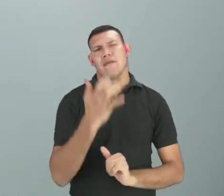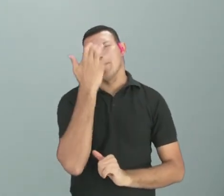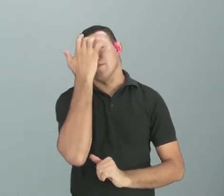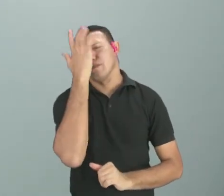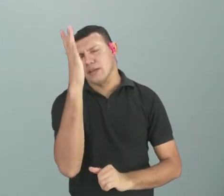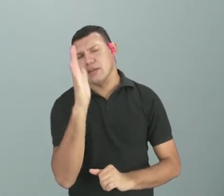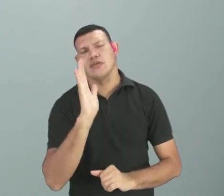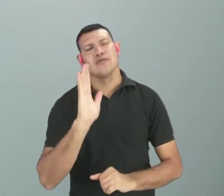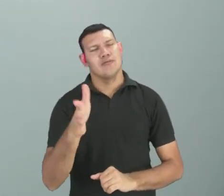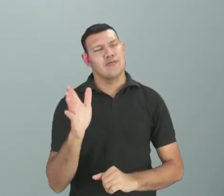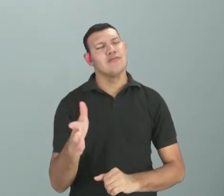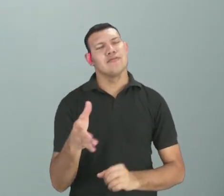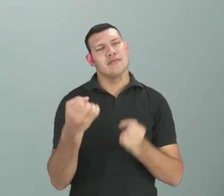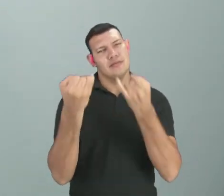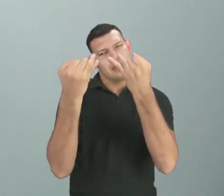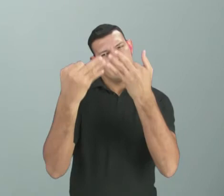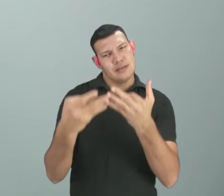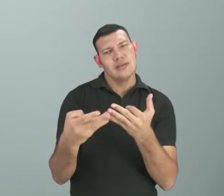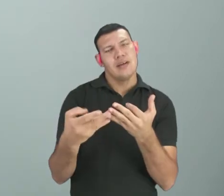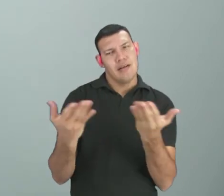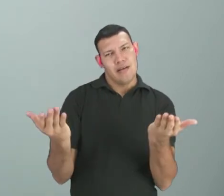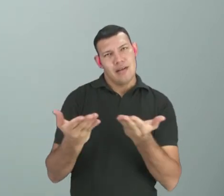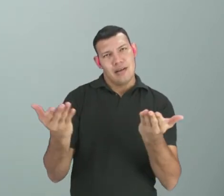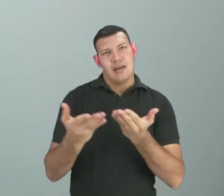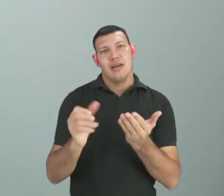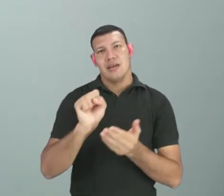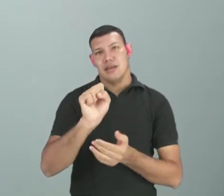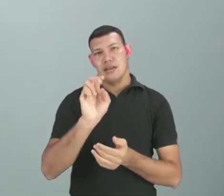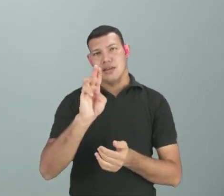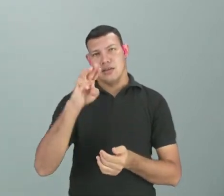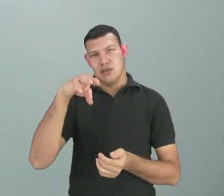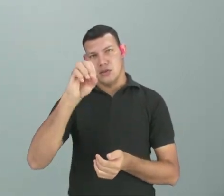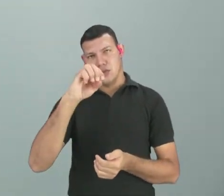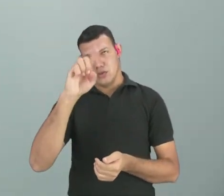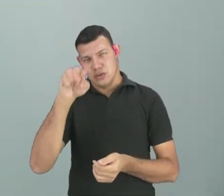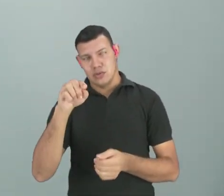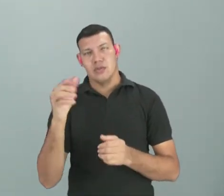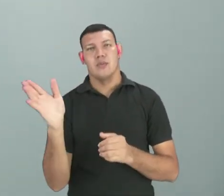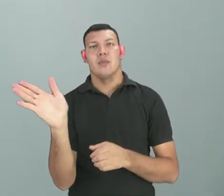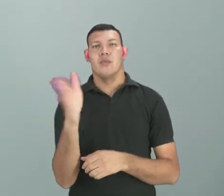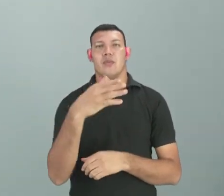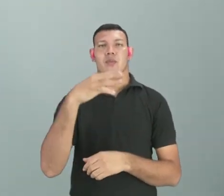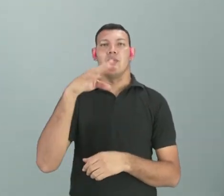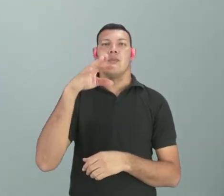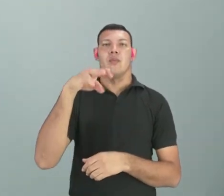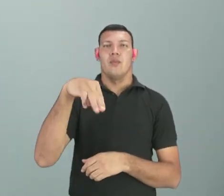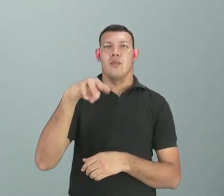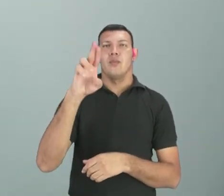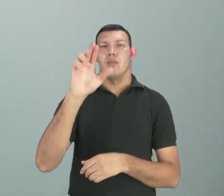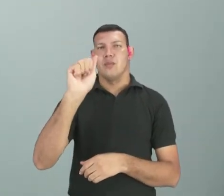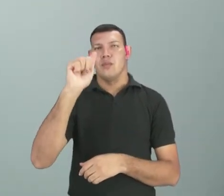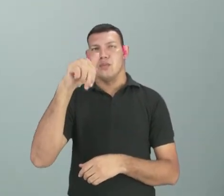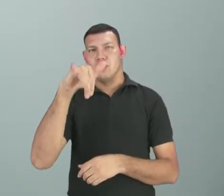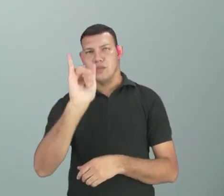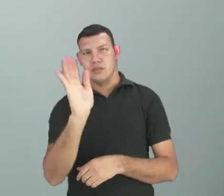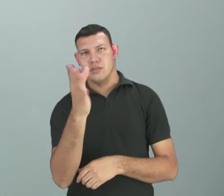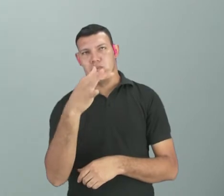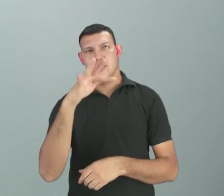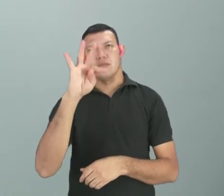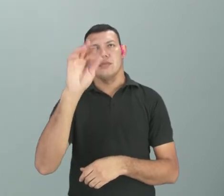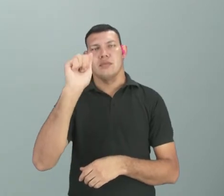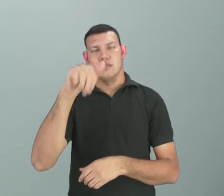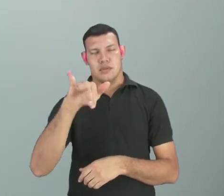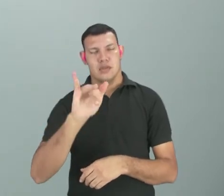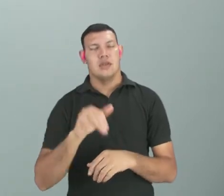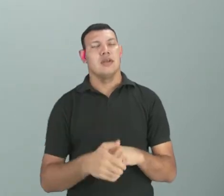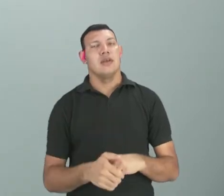feito isso agora, né? Sobre o Sumo, o Muay Thai e o Jiu-Jitsu. E vocês vão fazer isso em casa com outras